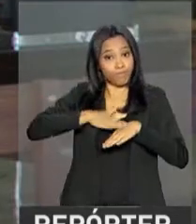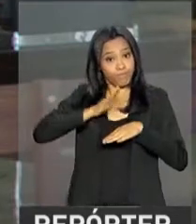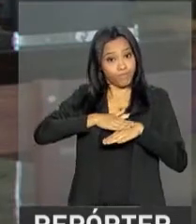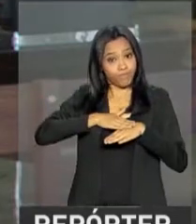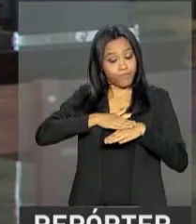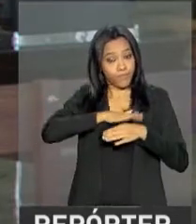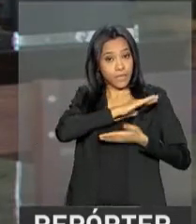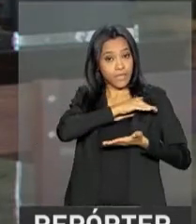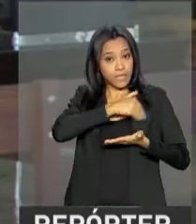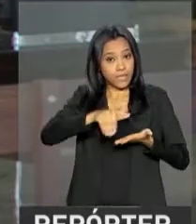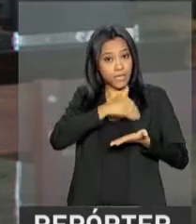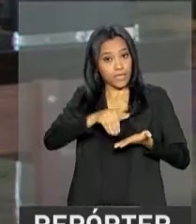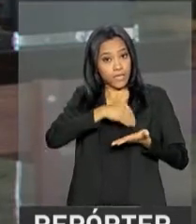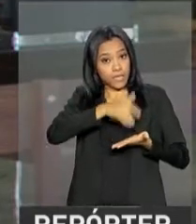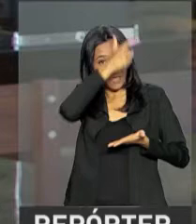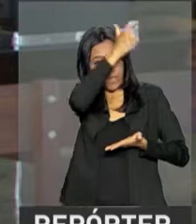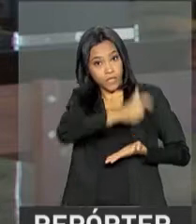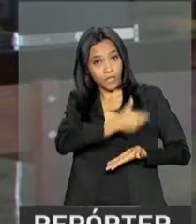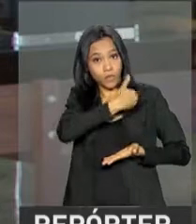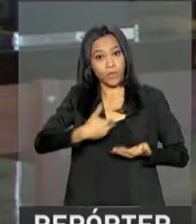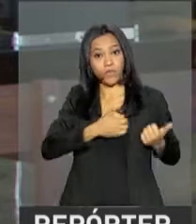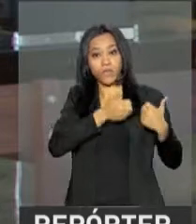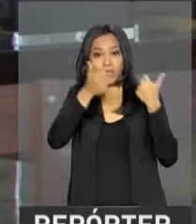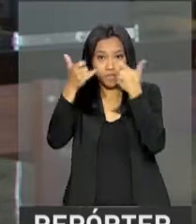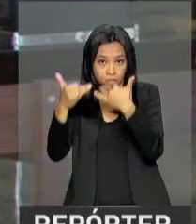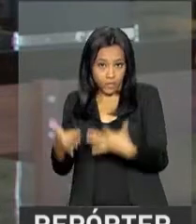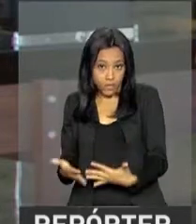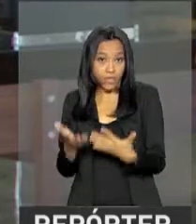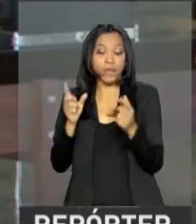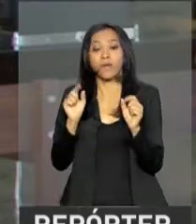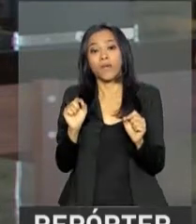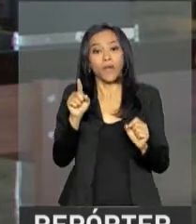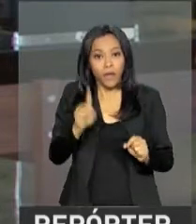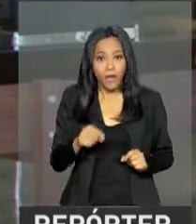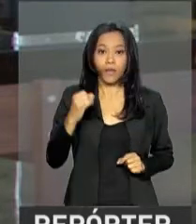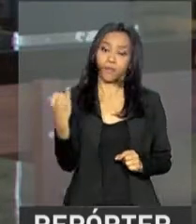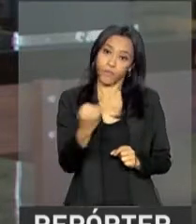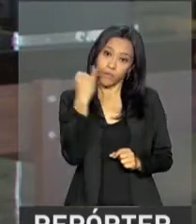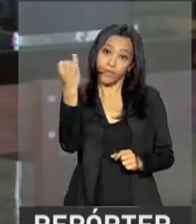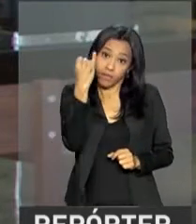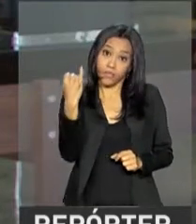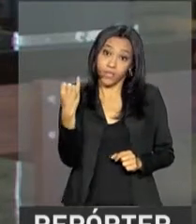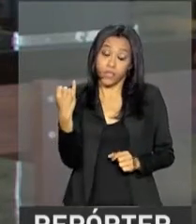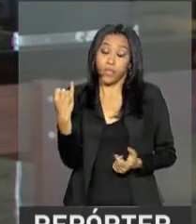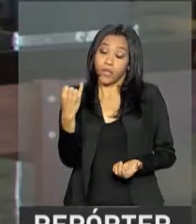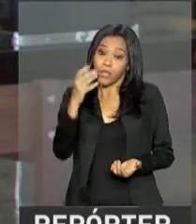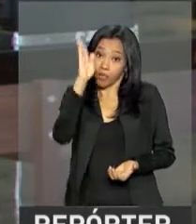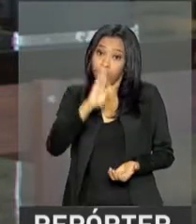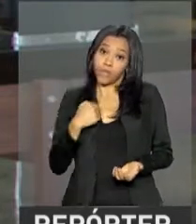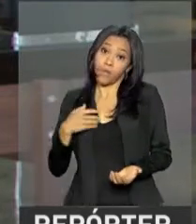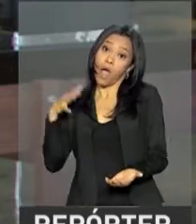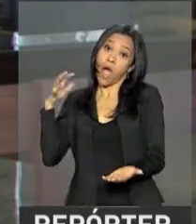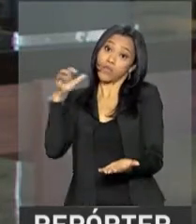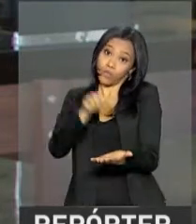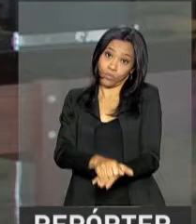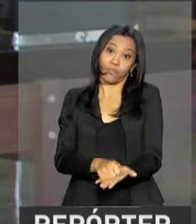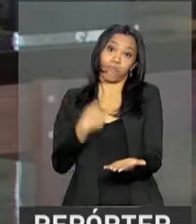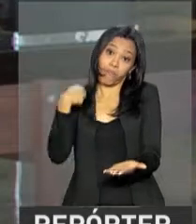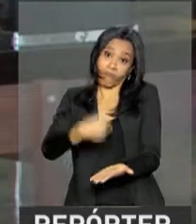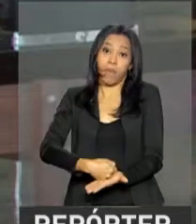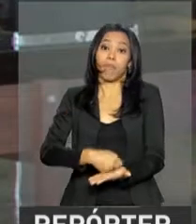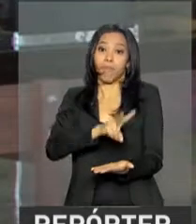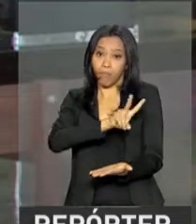de governo da presidência da república carlos marun é importante que o brasil assuma essa dívida para manter a credibilidade